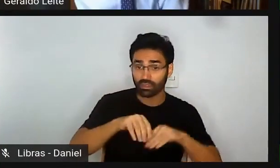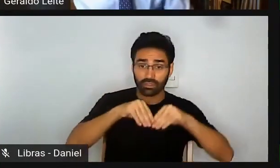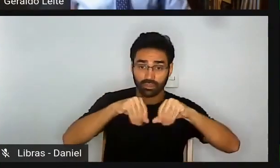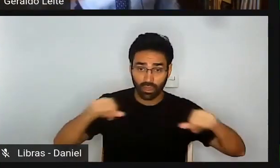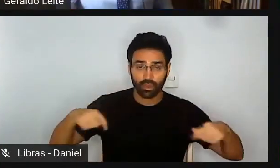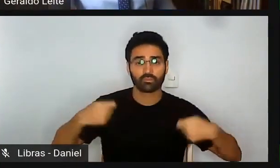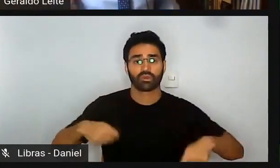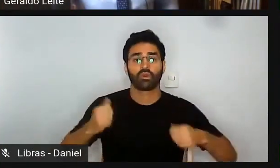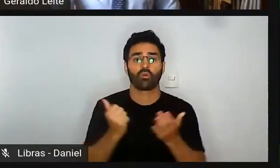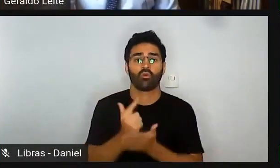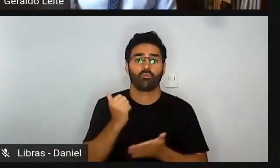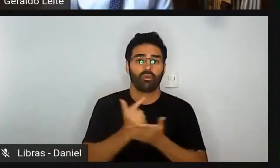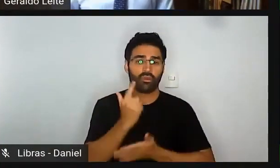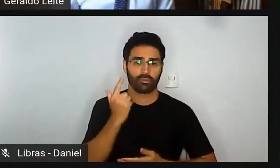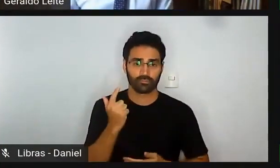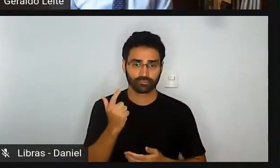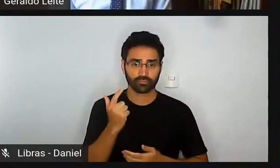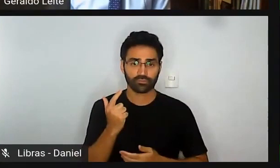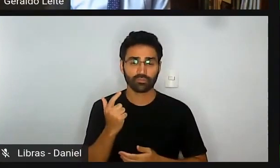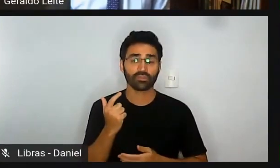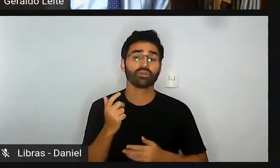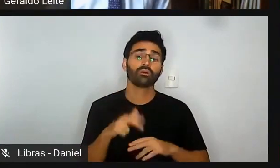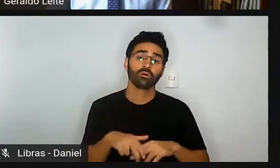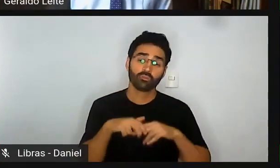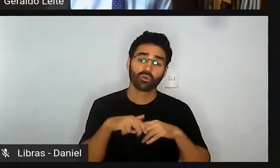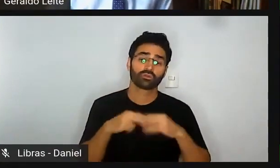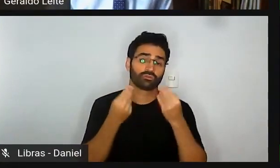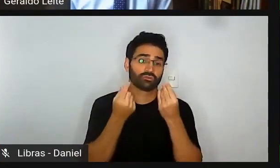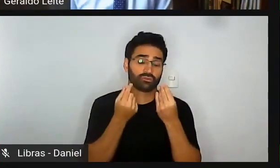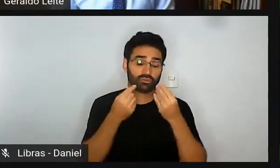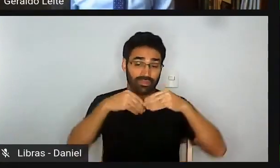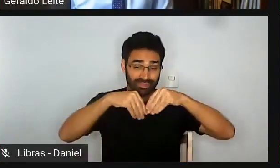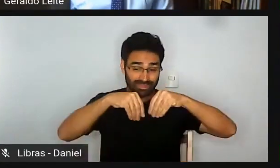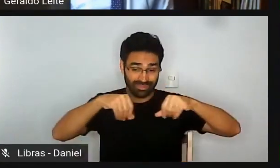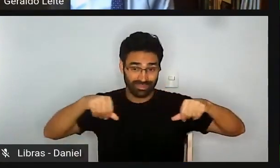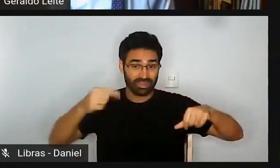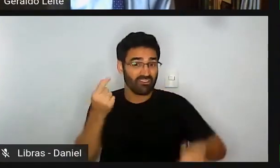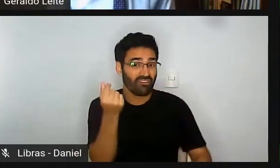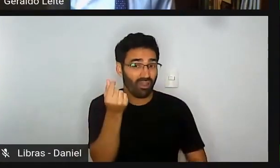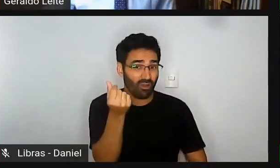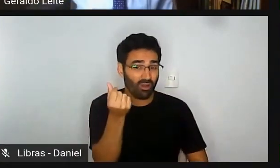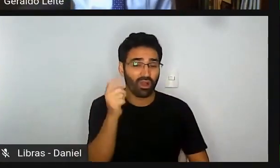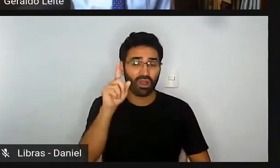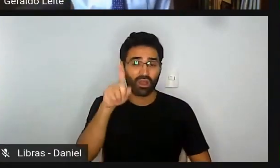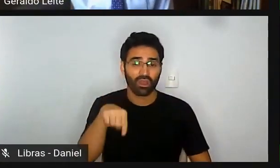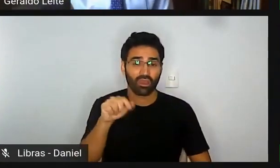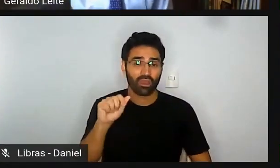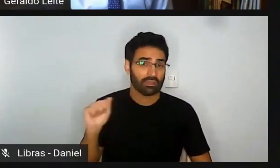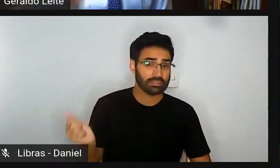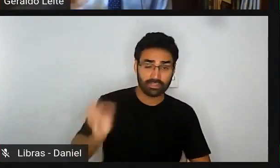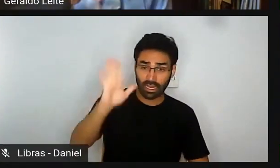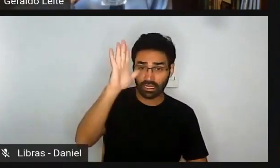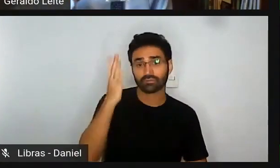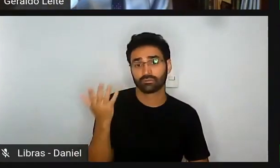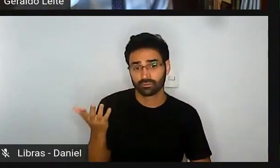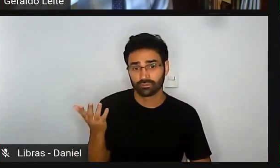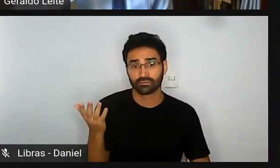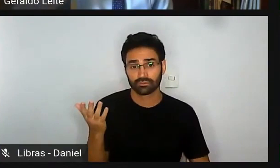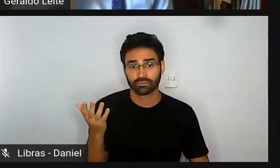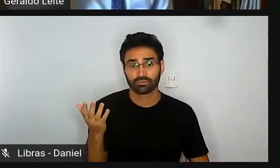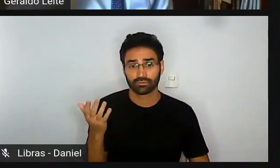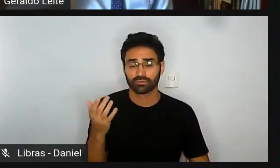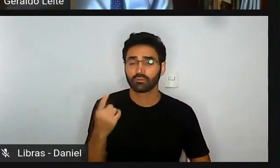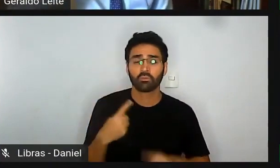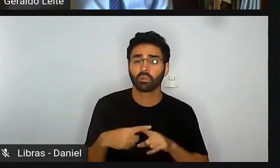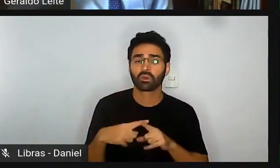comprar. E as terras, o preço que foi estabelecido para as terras, foi um preço bastante elevado. E elevado por que